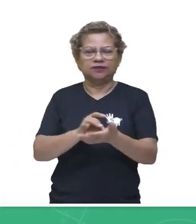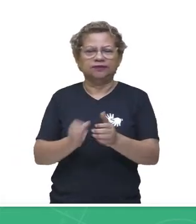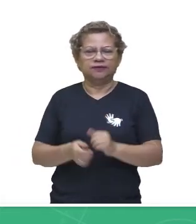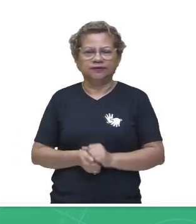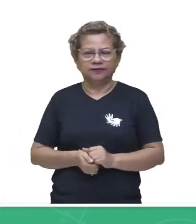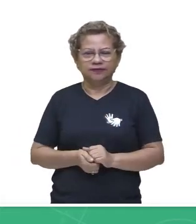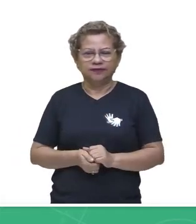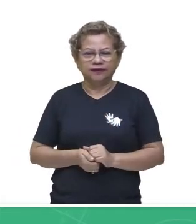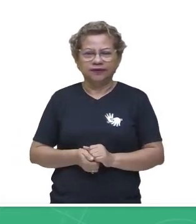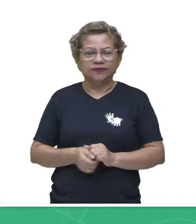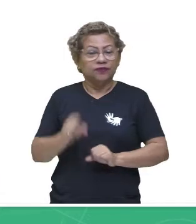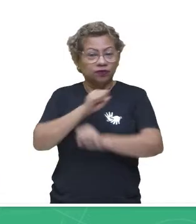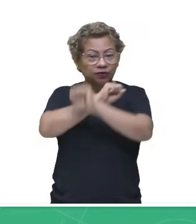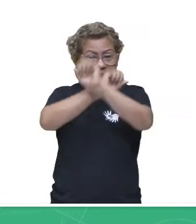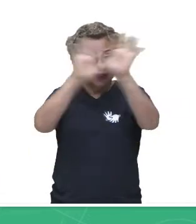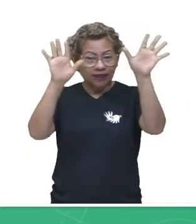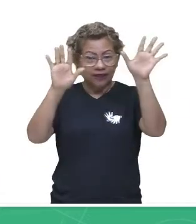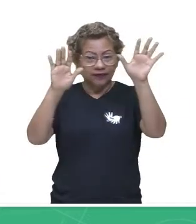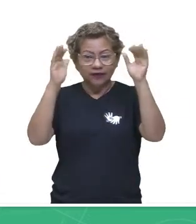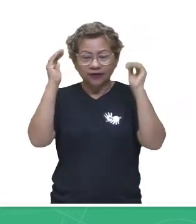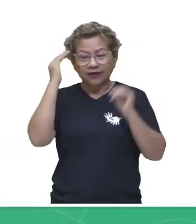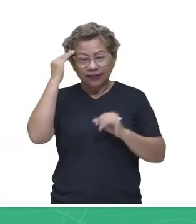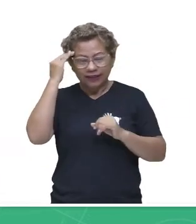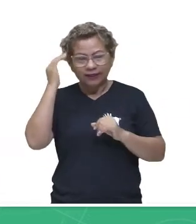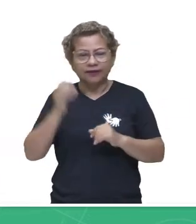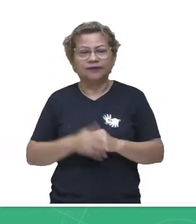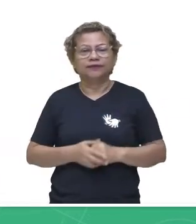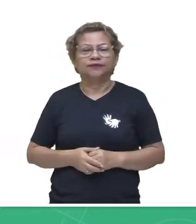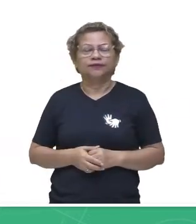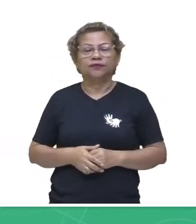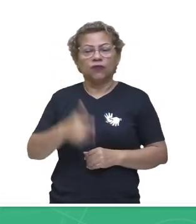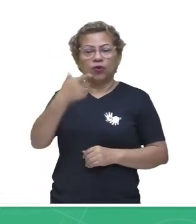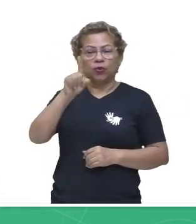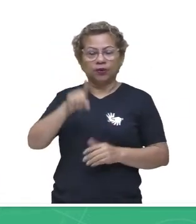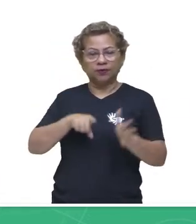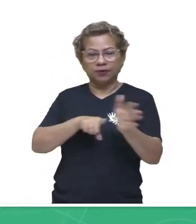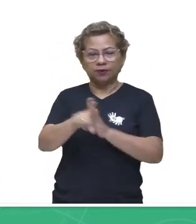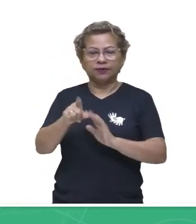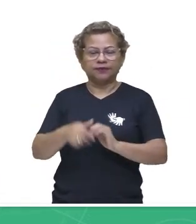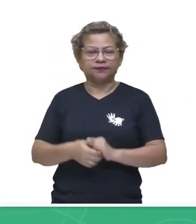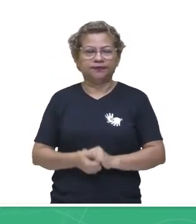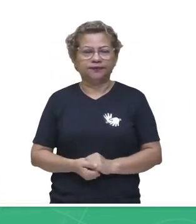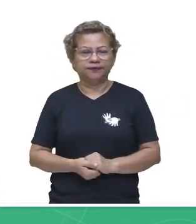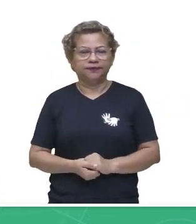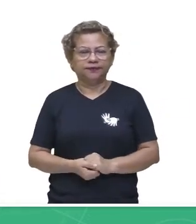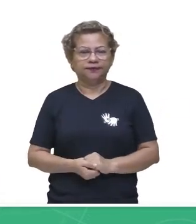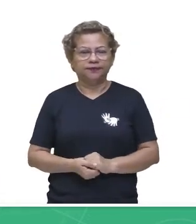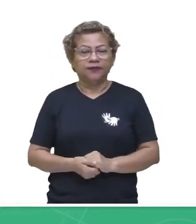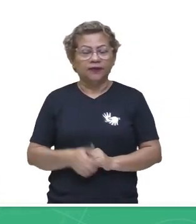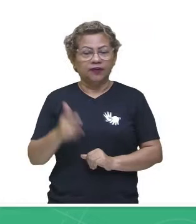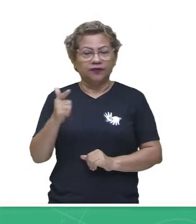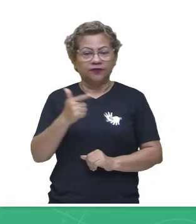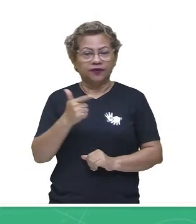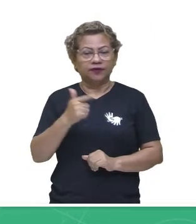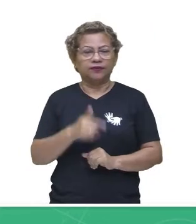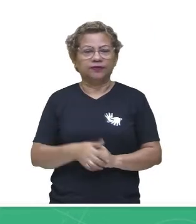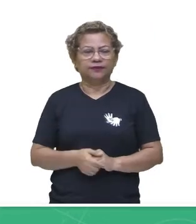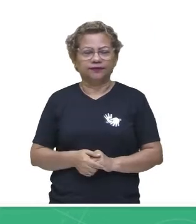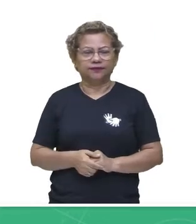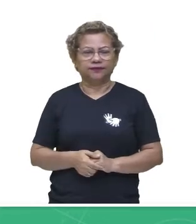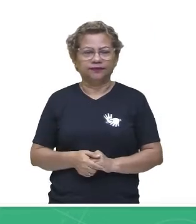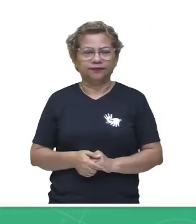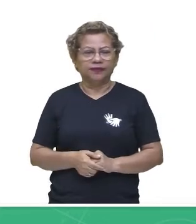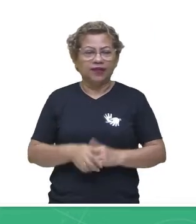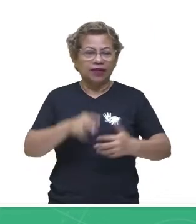Tranquilo? Entenderam bem aí? Vamos para a próxima questão agora, a número 22. A questão 22 diz assim: leia